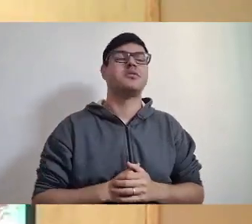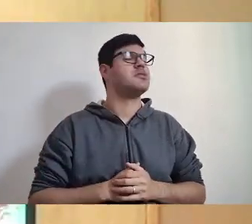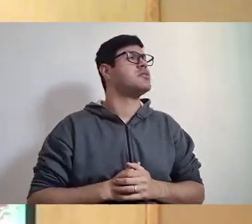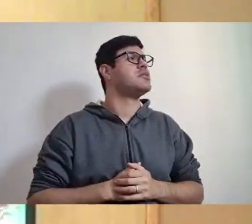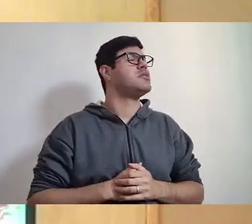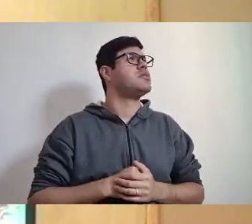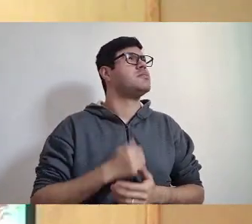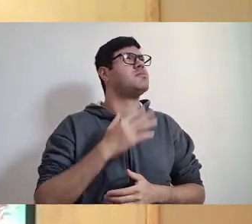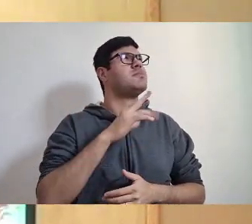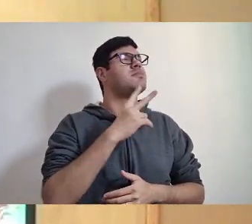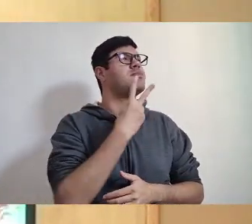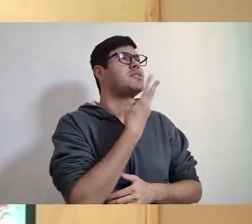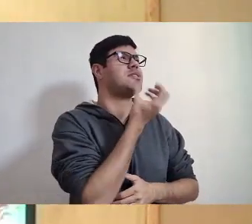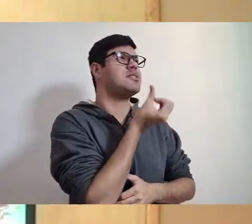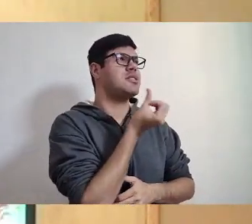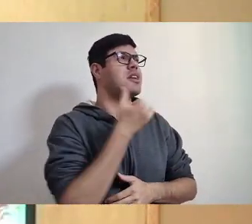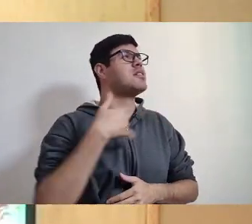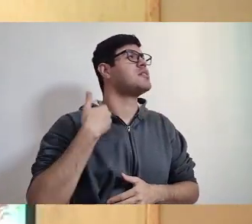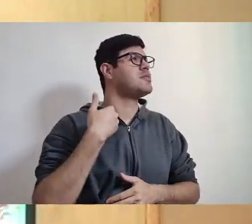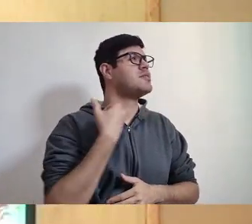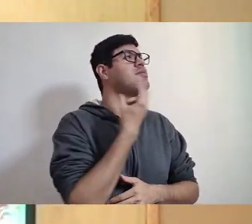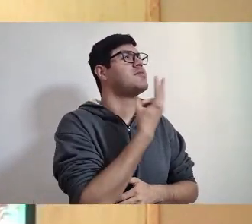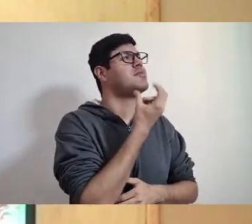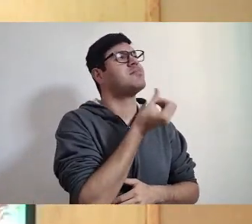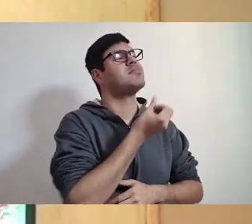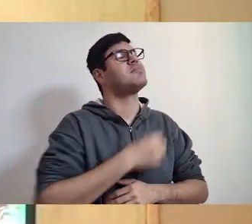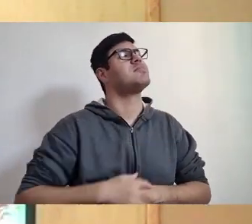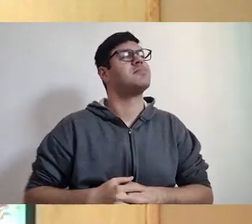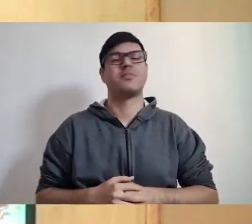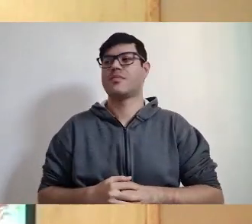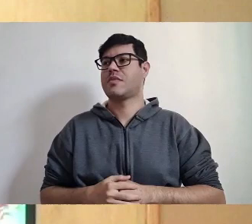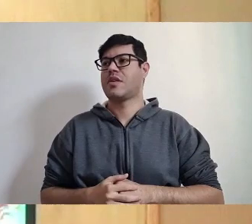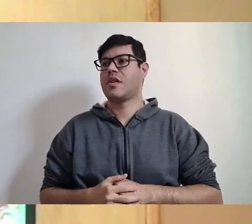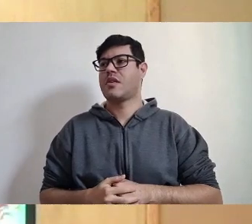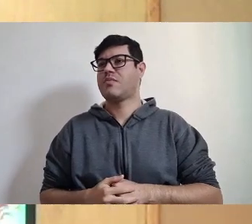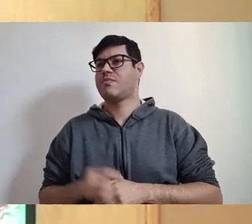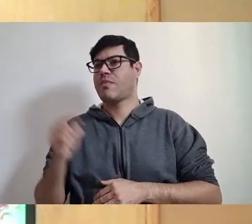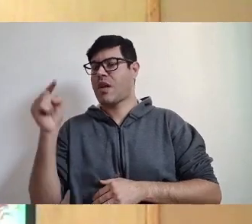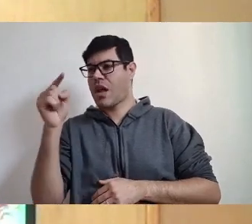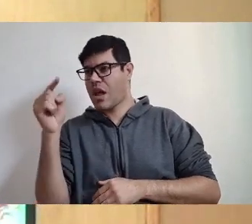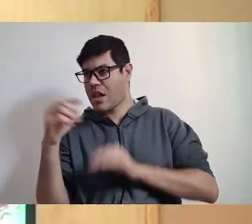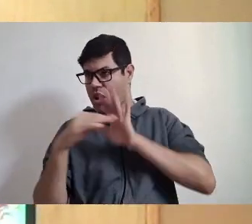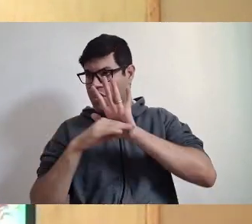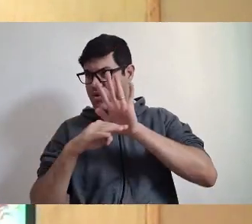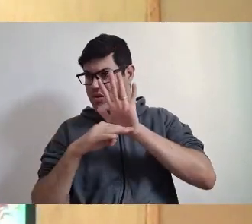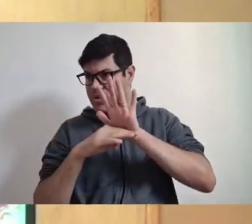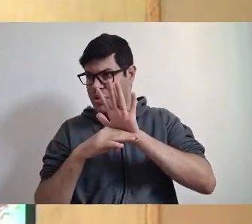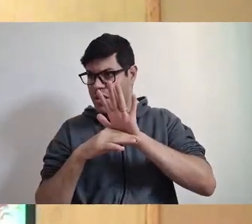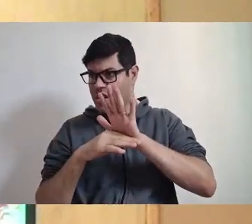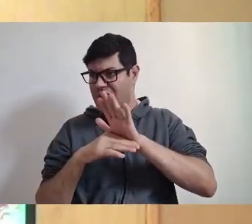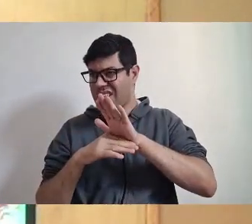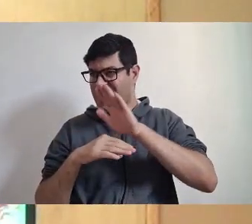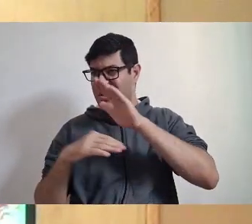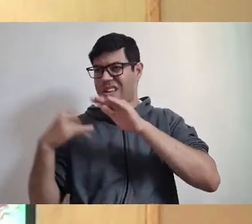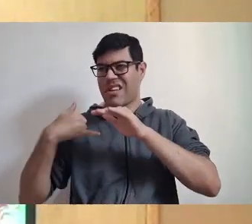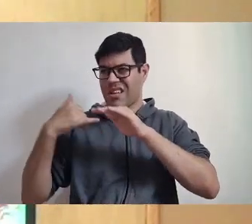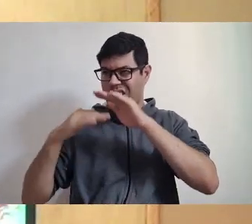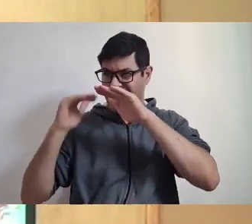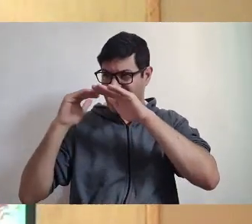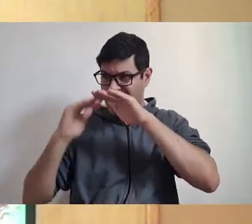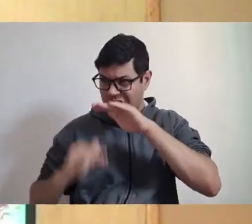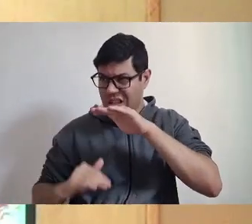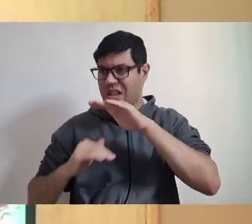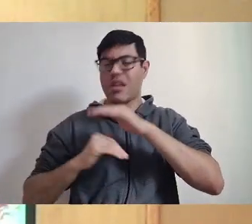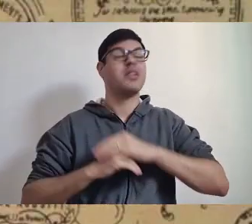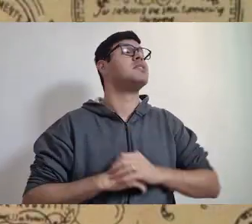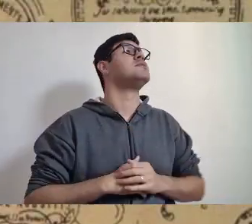tinha 26 anos. Você era assessora dele com menos que isso, claro. Menos. Eu, na